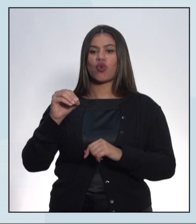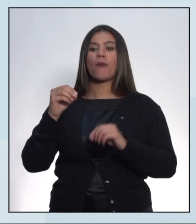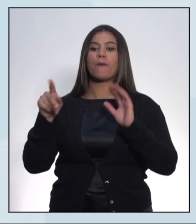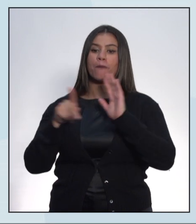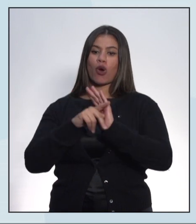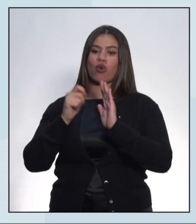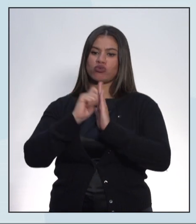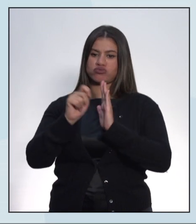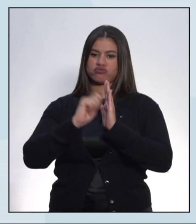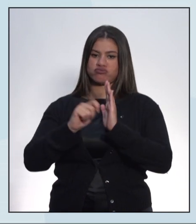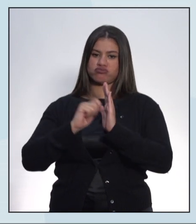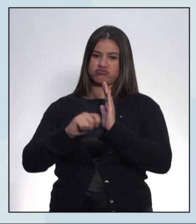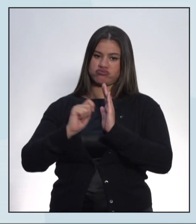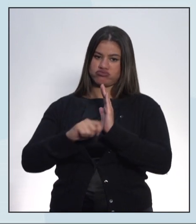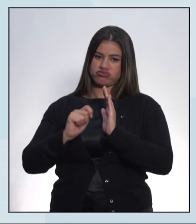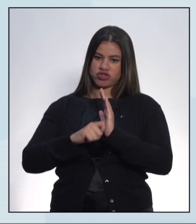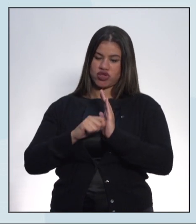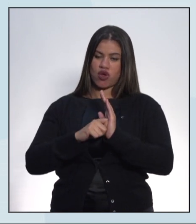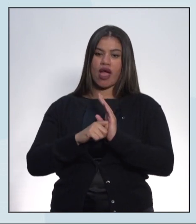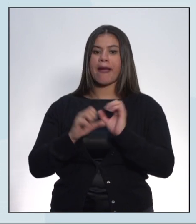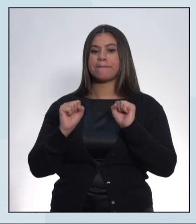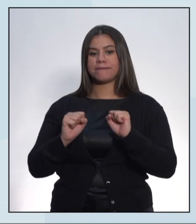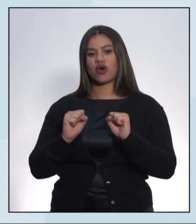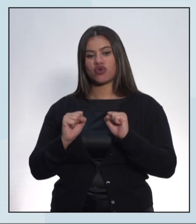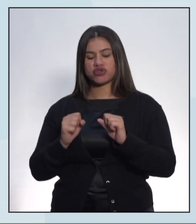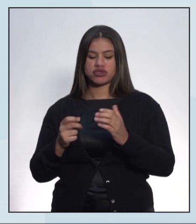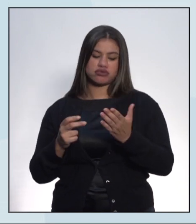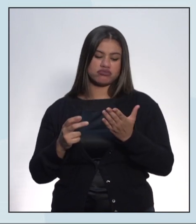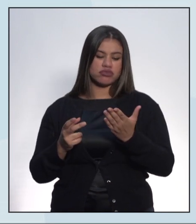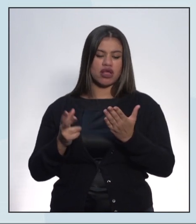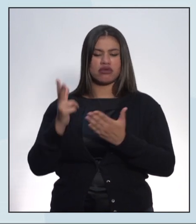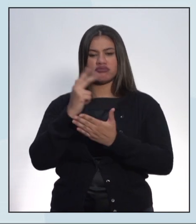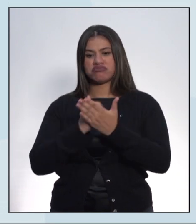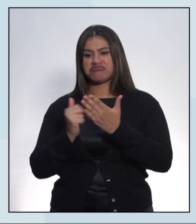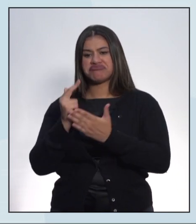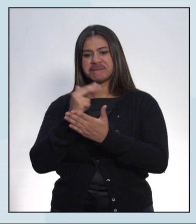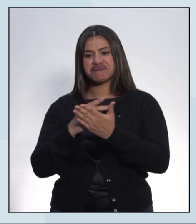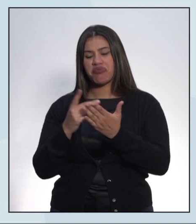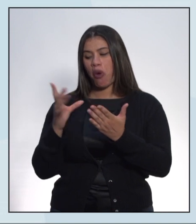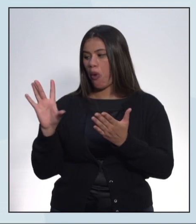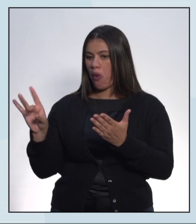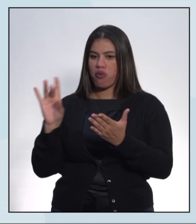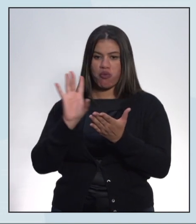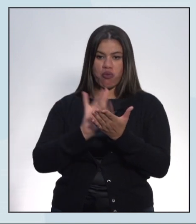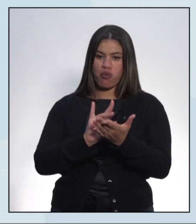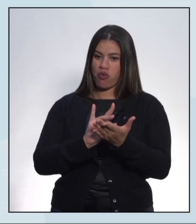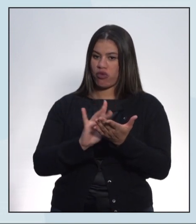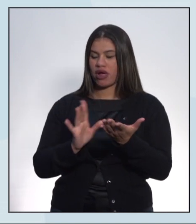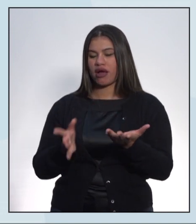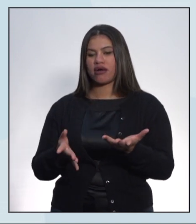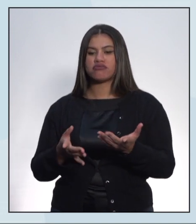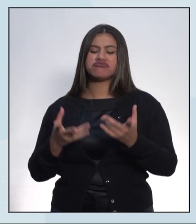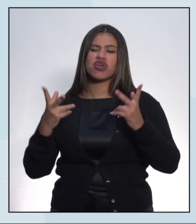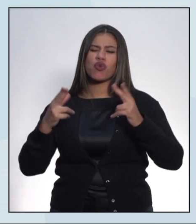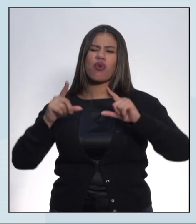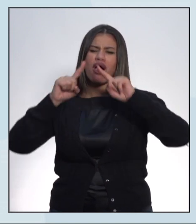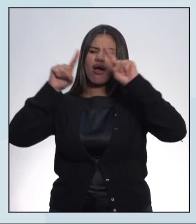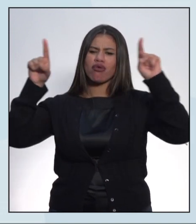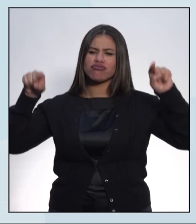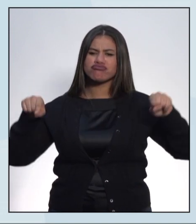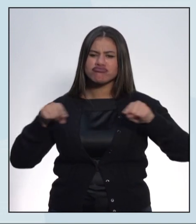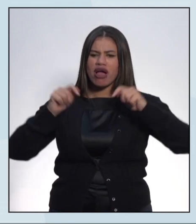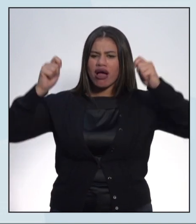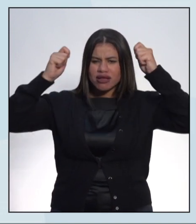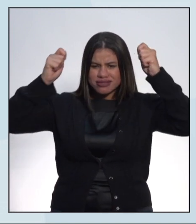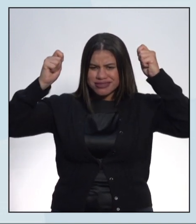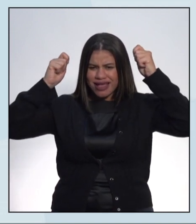imagem, desenhe, recorte, cole, seja criativo, né? Como se fosse o cartaz de um filme,